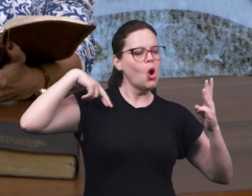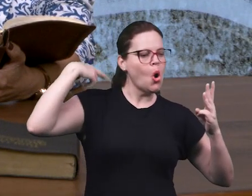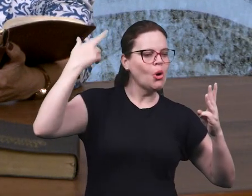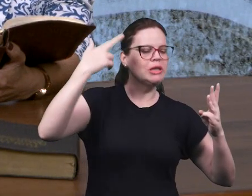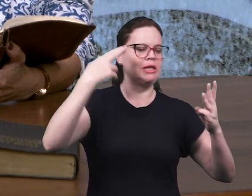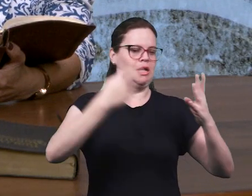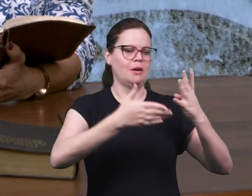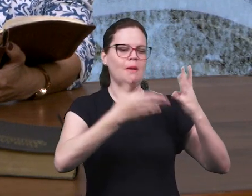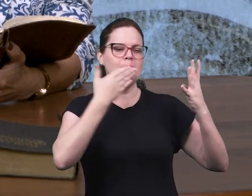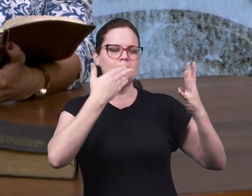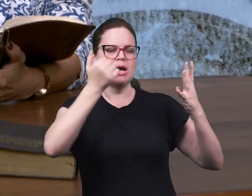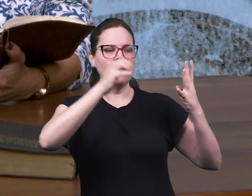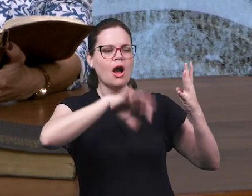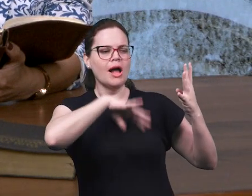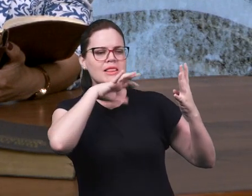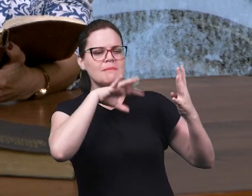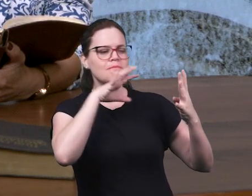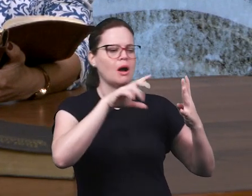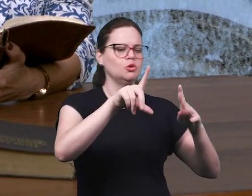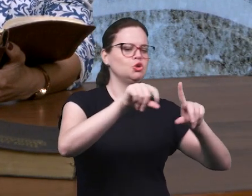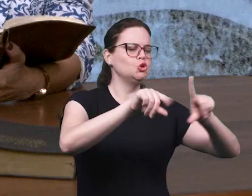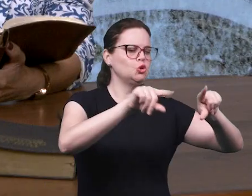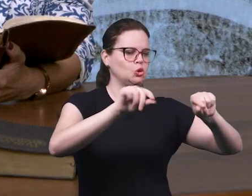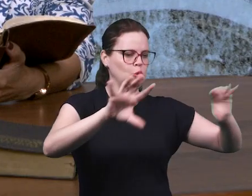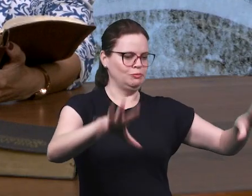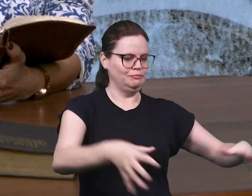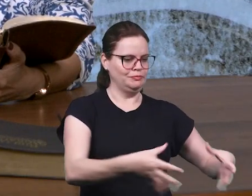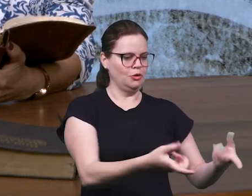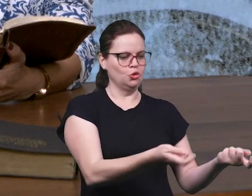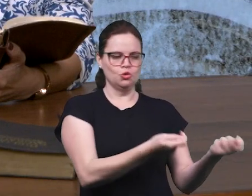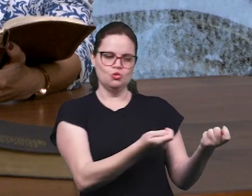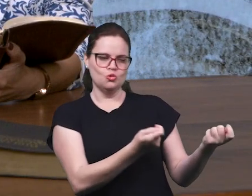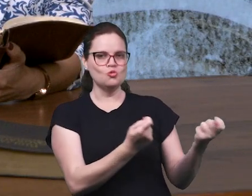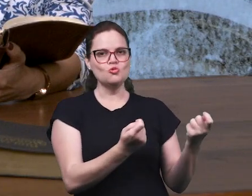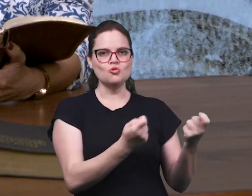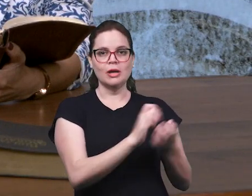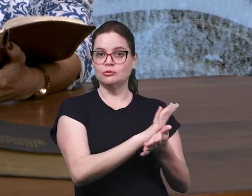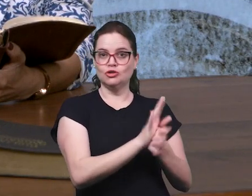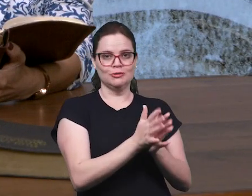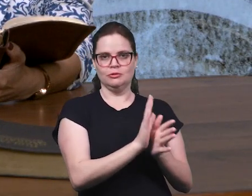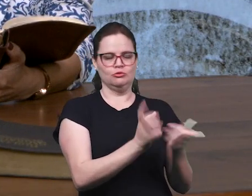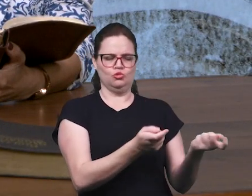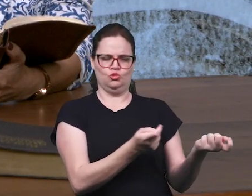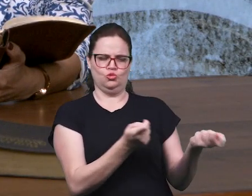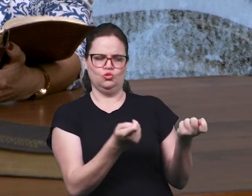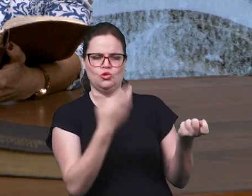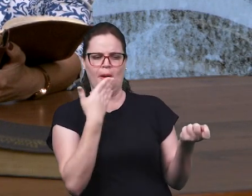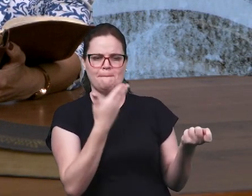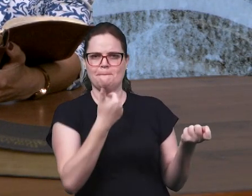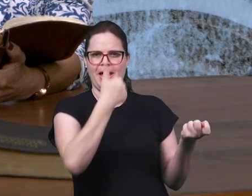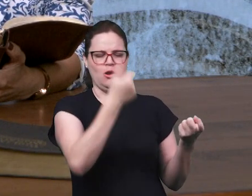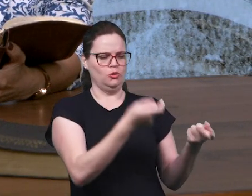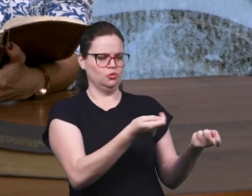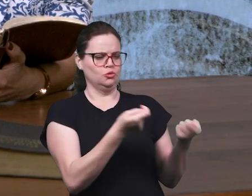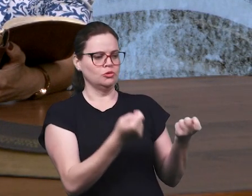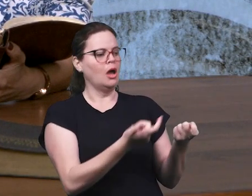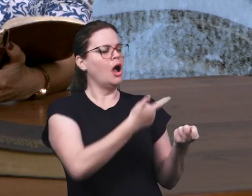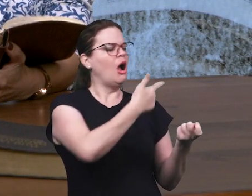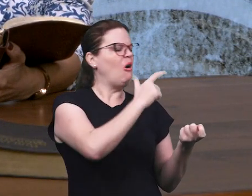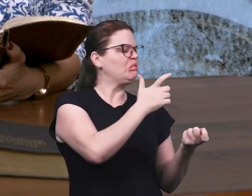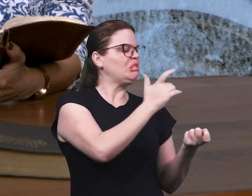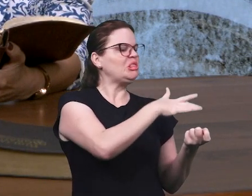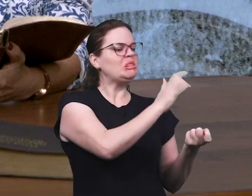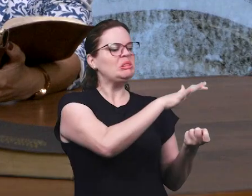havia, e não os quiseram destruir totalmente, porém a toda coisa vil e